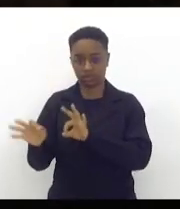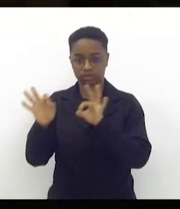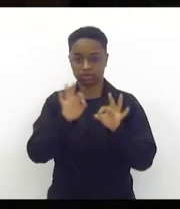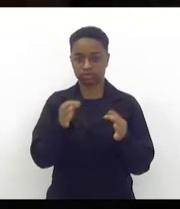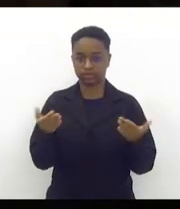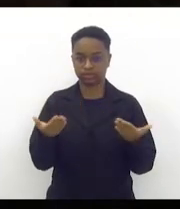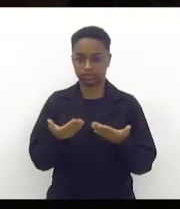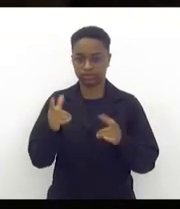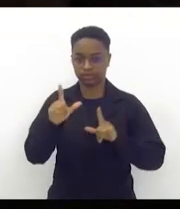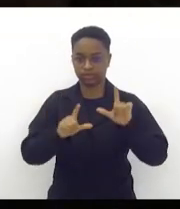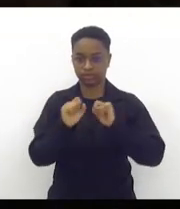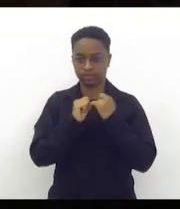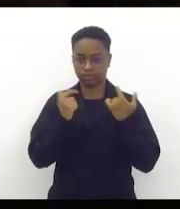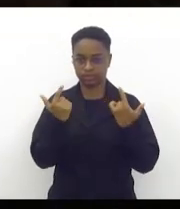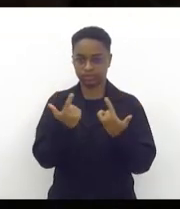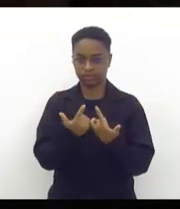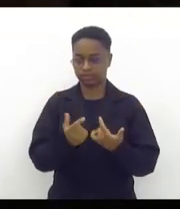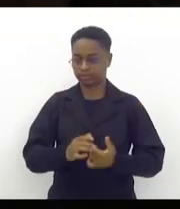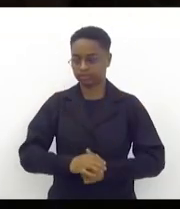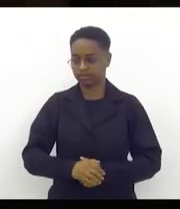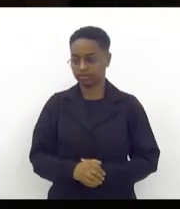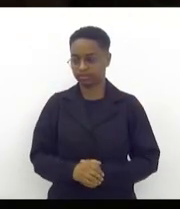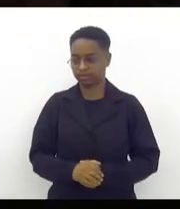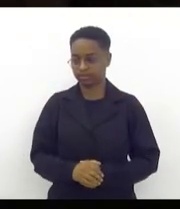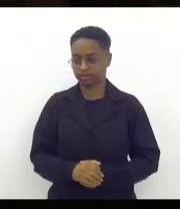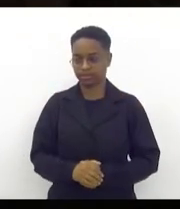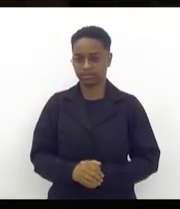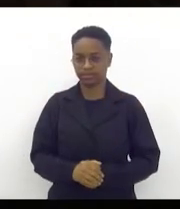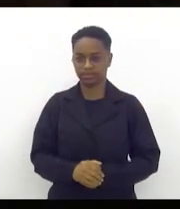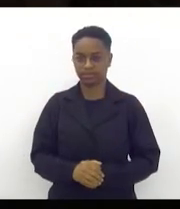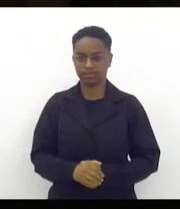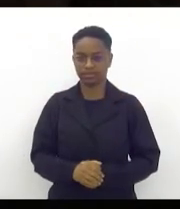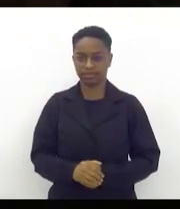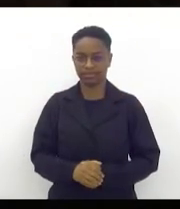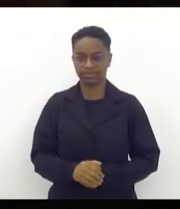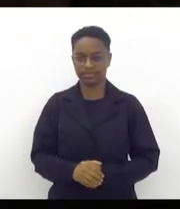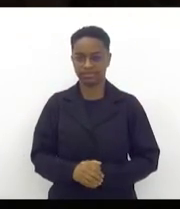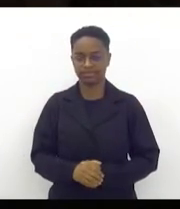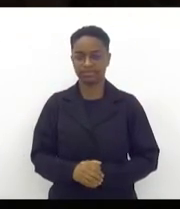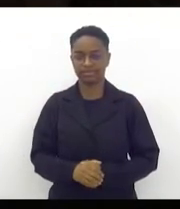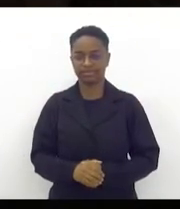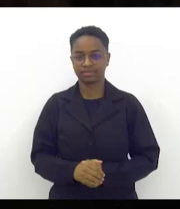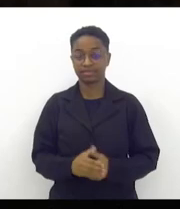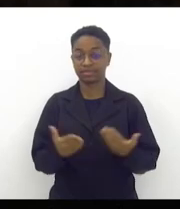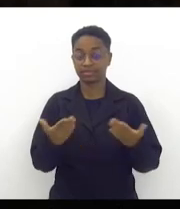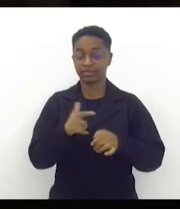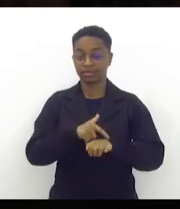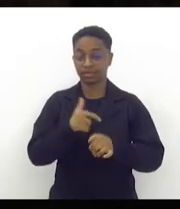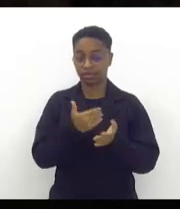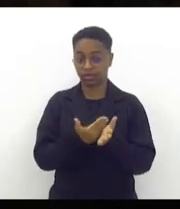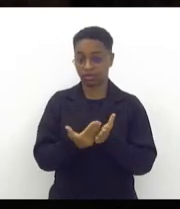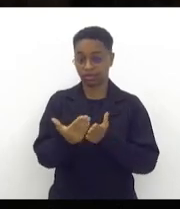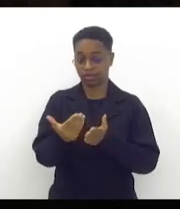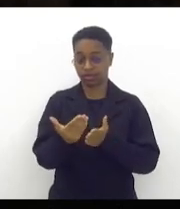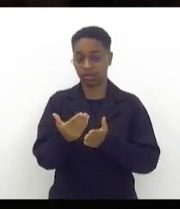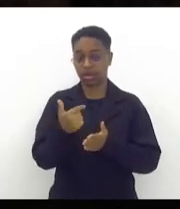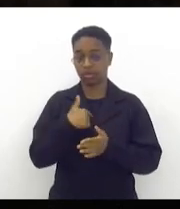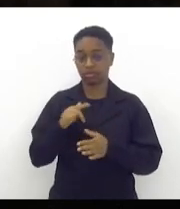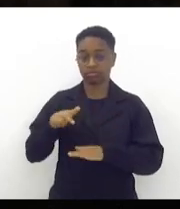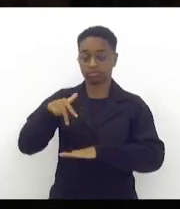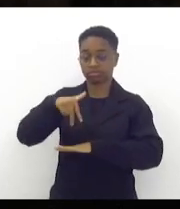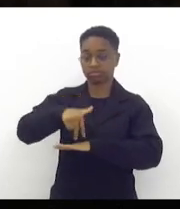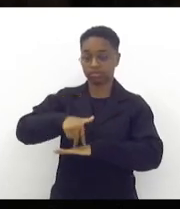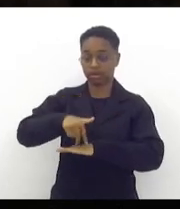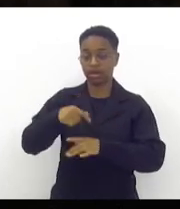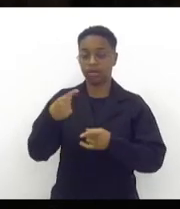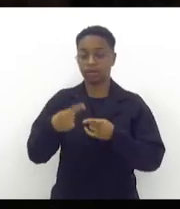momento na TV Alerj. A pauta que me traz aqui no expediente inicial e fazer o uso dessa tribuna,